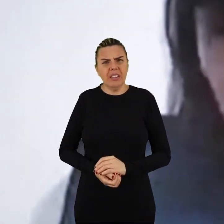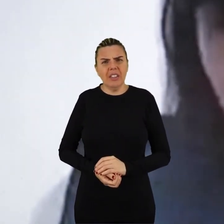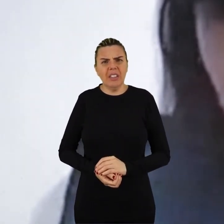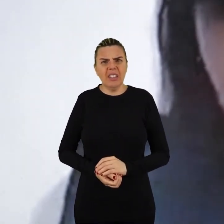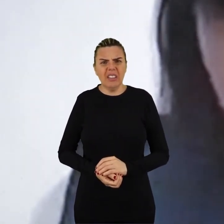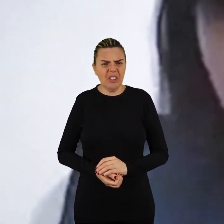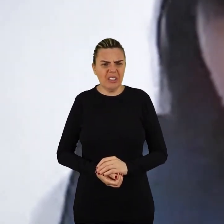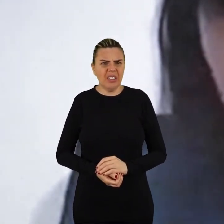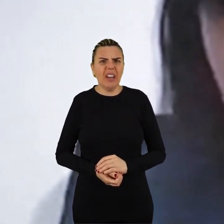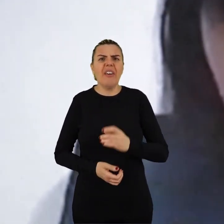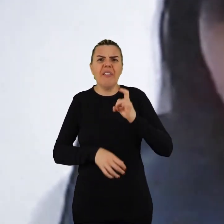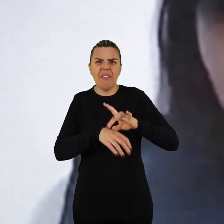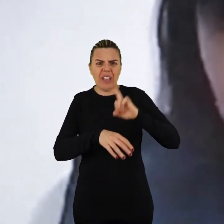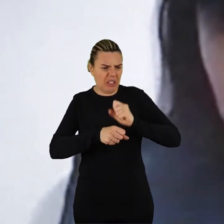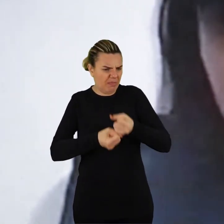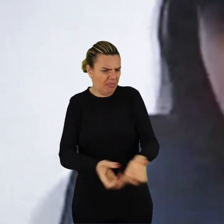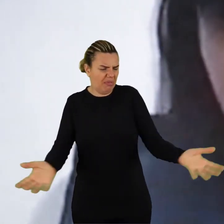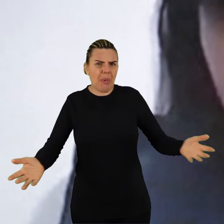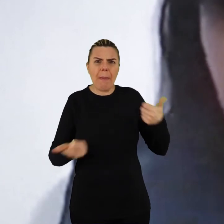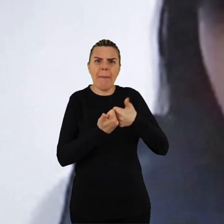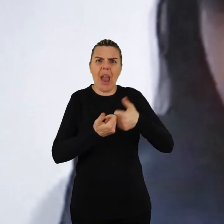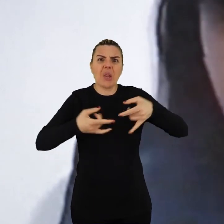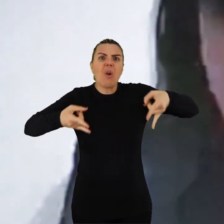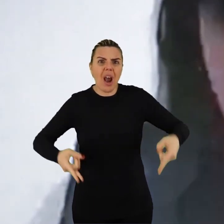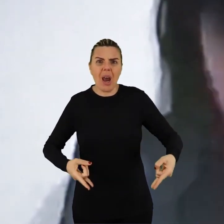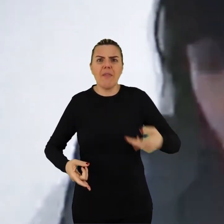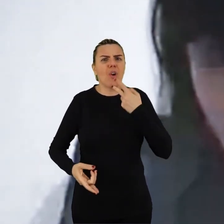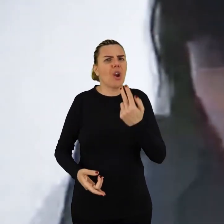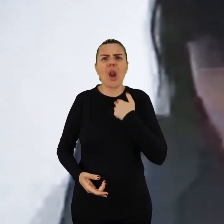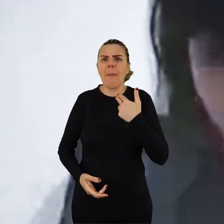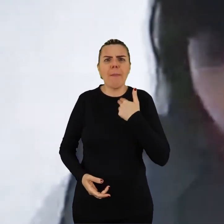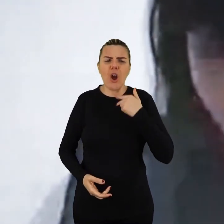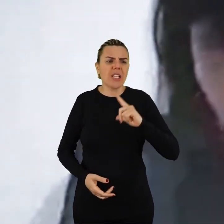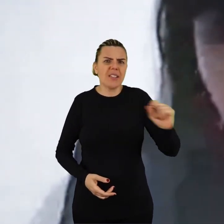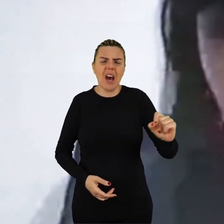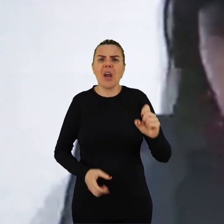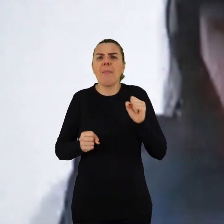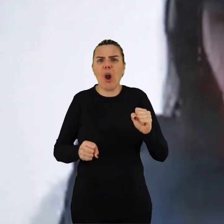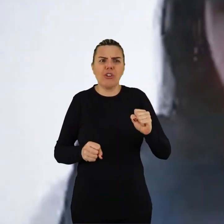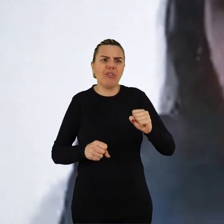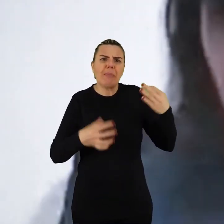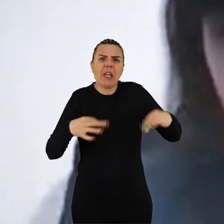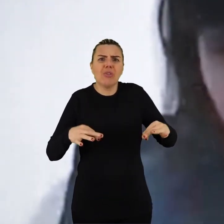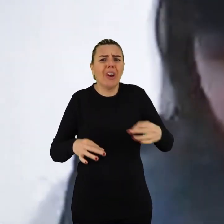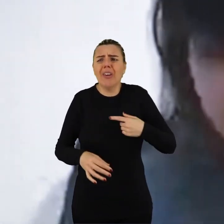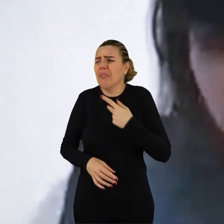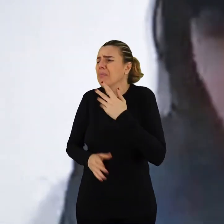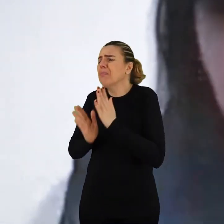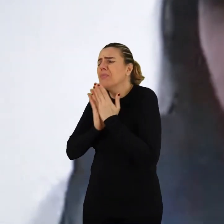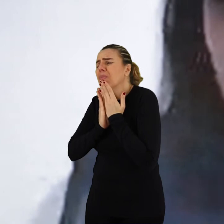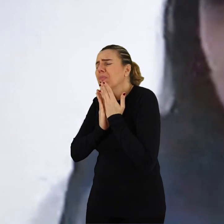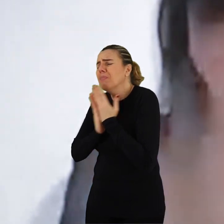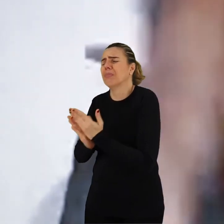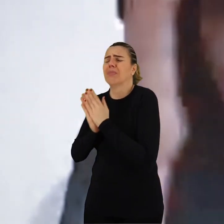jogou uns cacos no chão e disse que eu não podia sair da cama, que senão eu ia me machucar e eu só pedi para ele parar